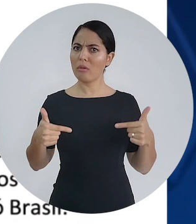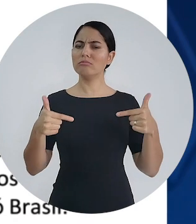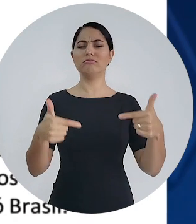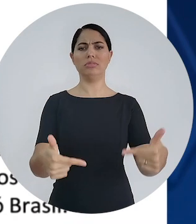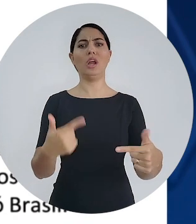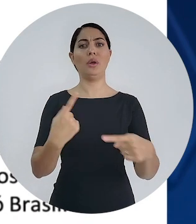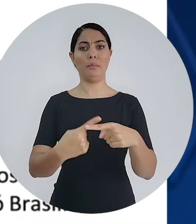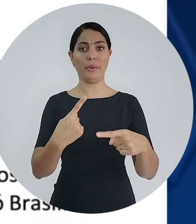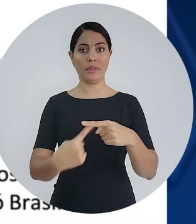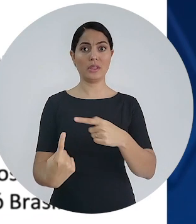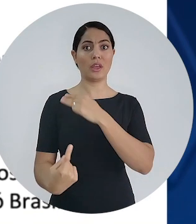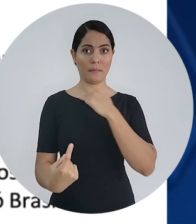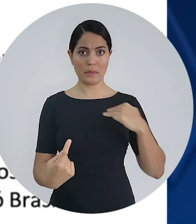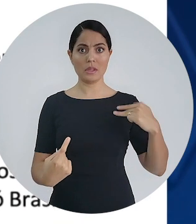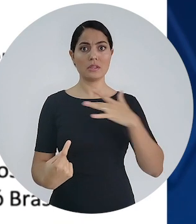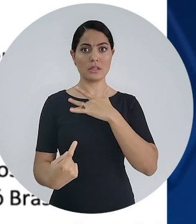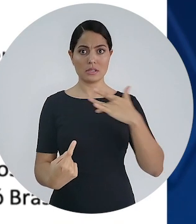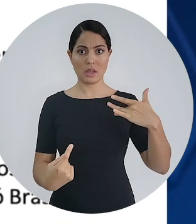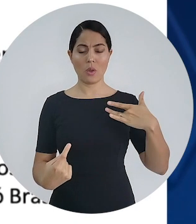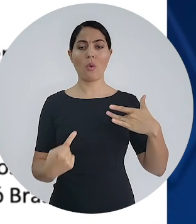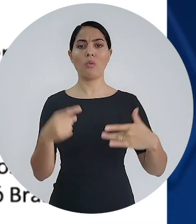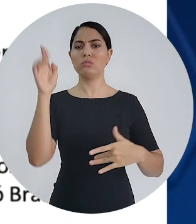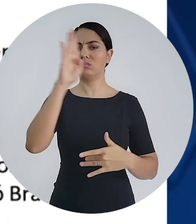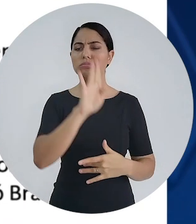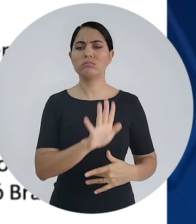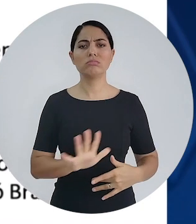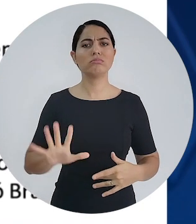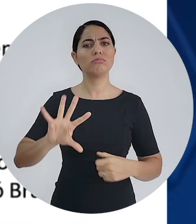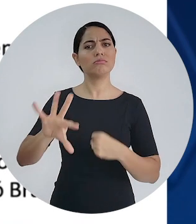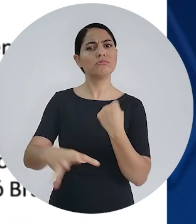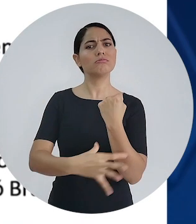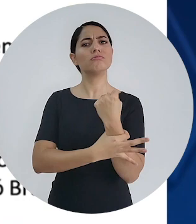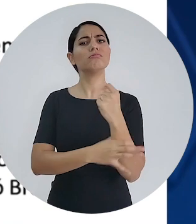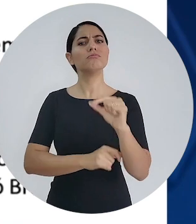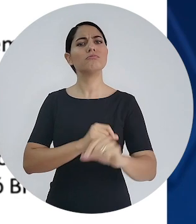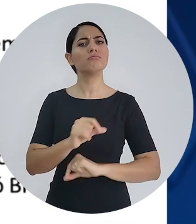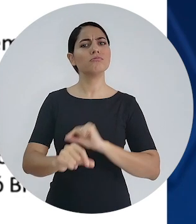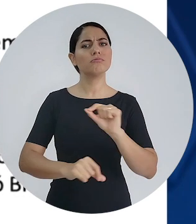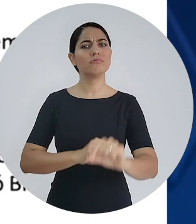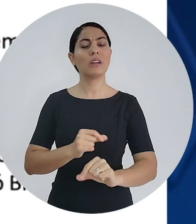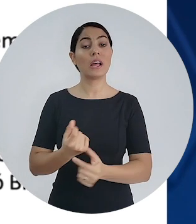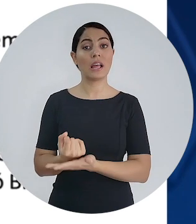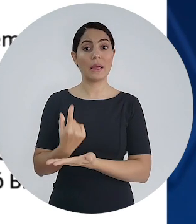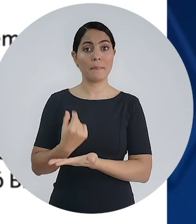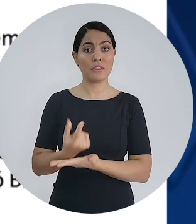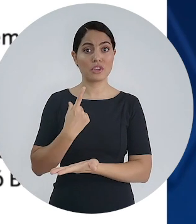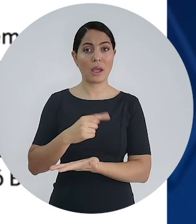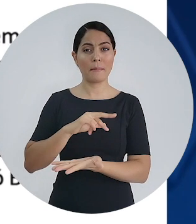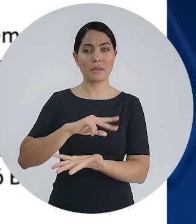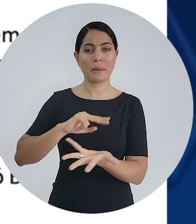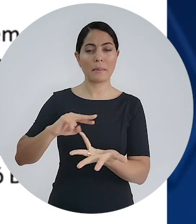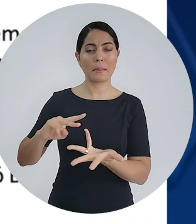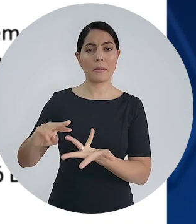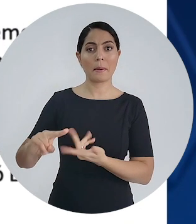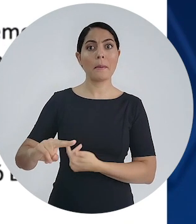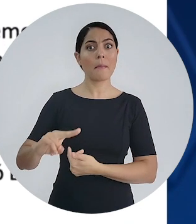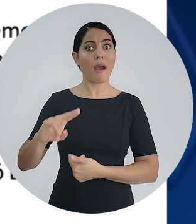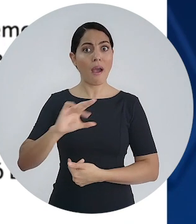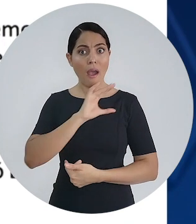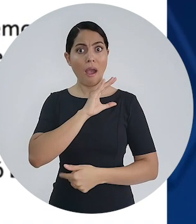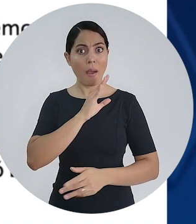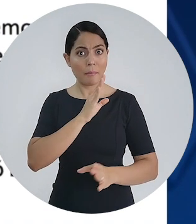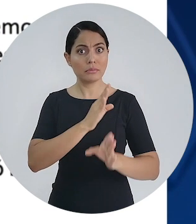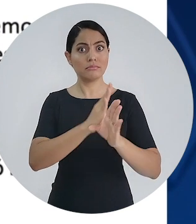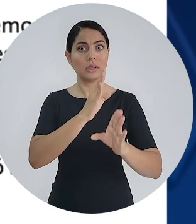sendo indutor eficaz das políticas de saúde em nível nacional, garantindo acesso rápido aos medicamentos e testes válidos